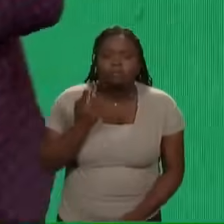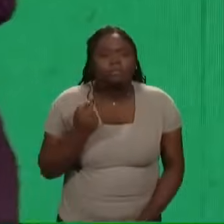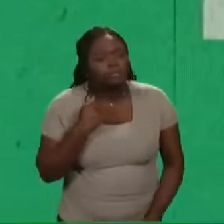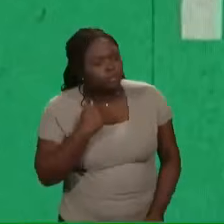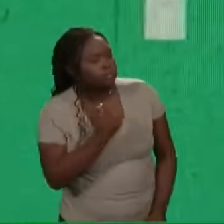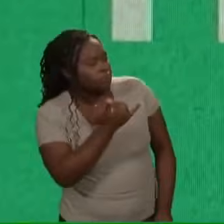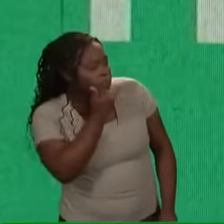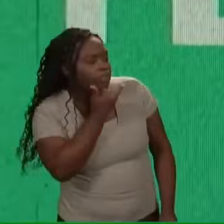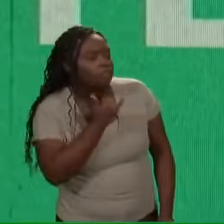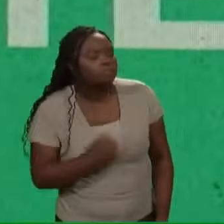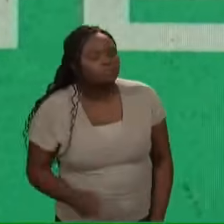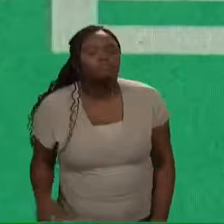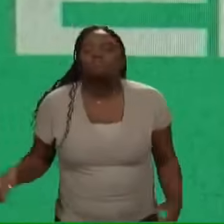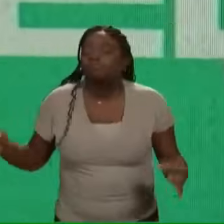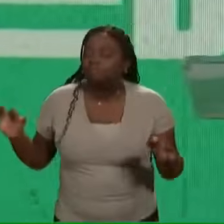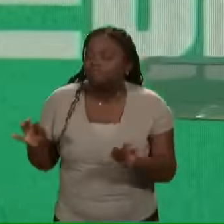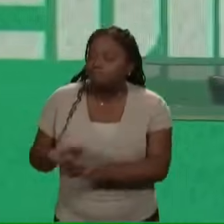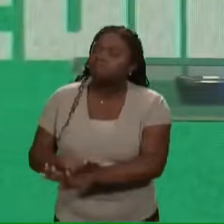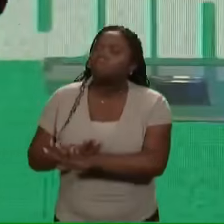Falei: